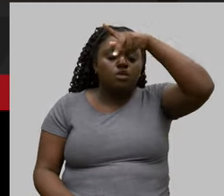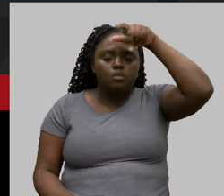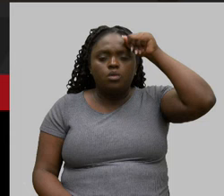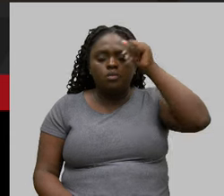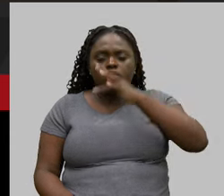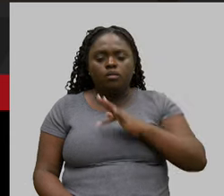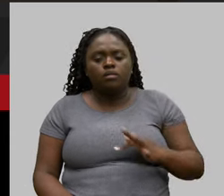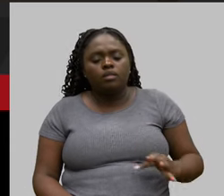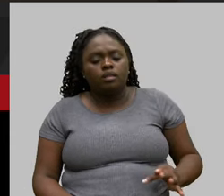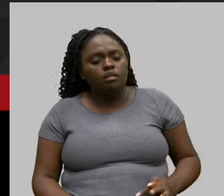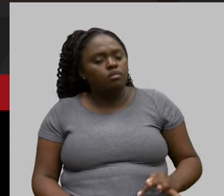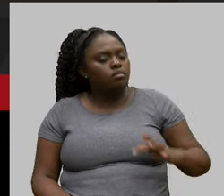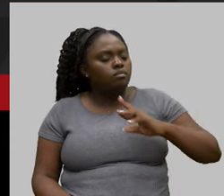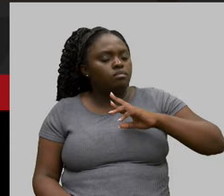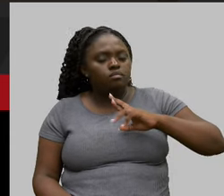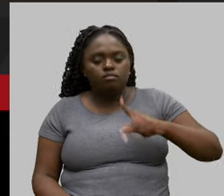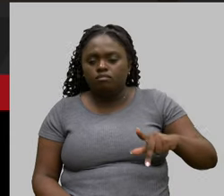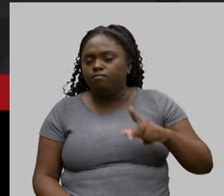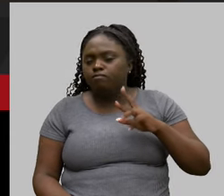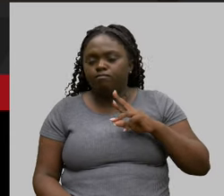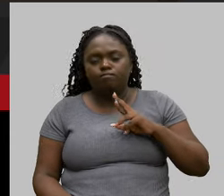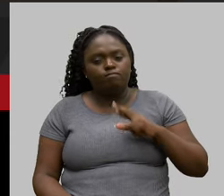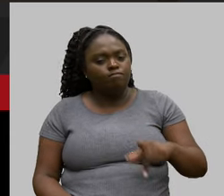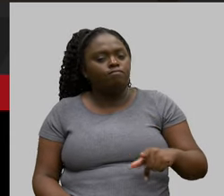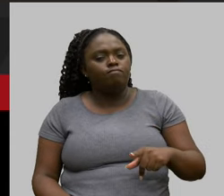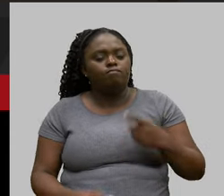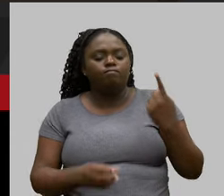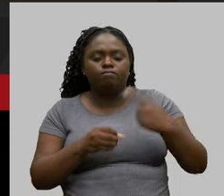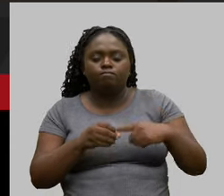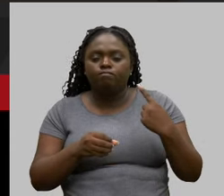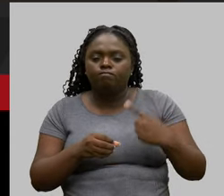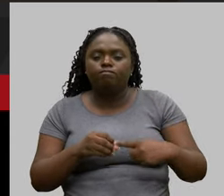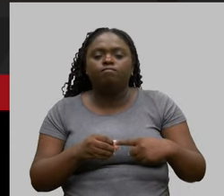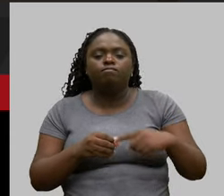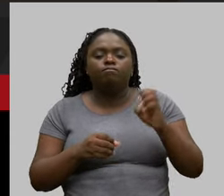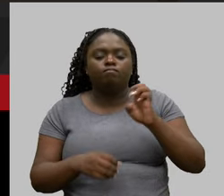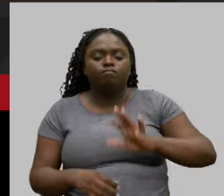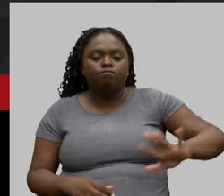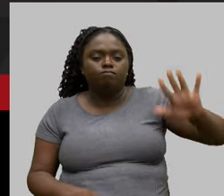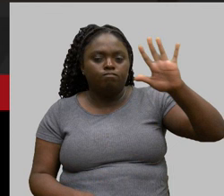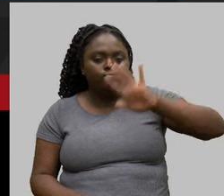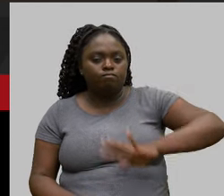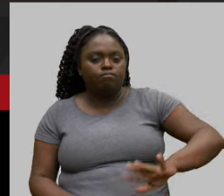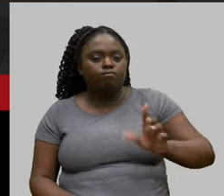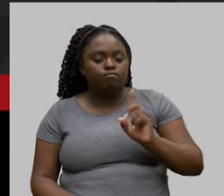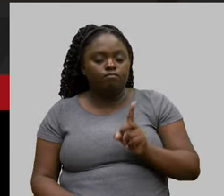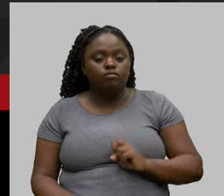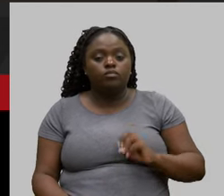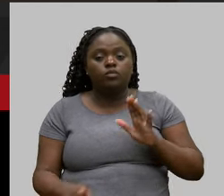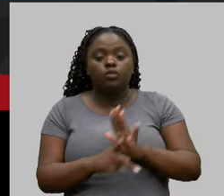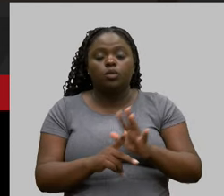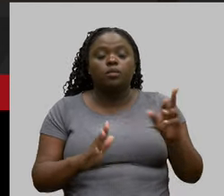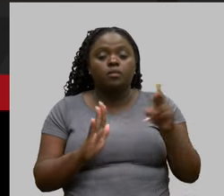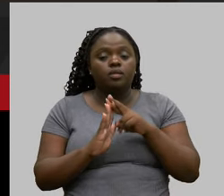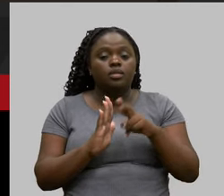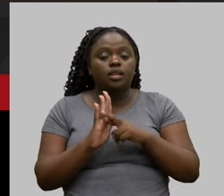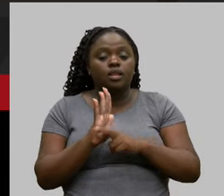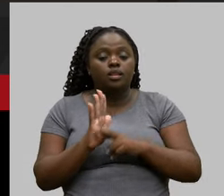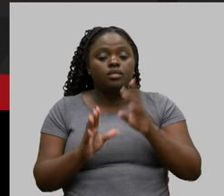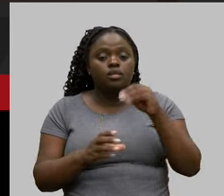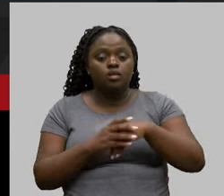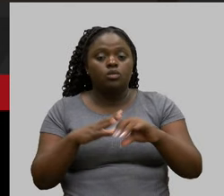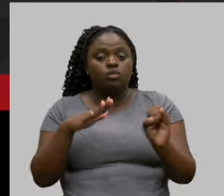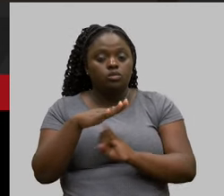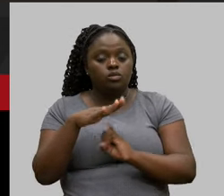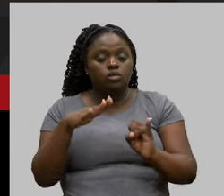não se aplica aos Estados municípios cabendo a eles a instituição de suas próprias regras mediante lei